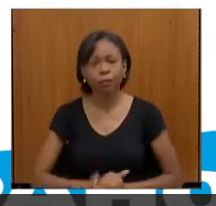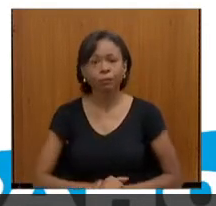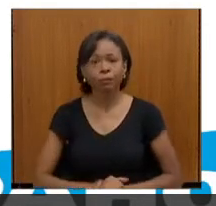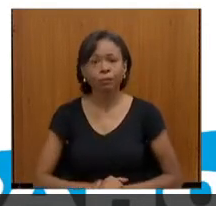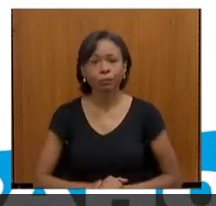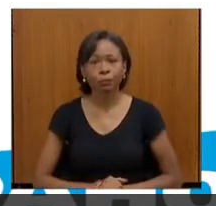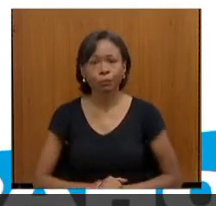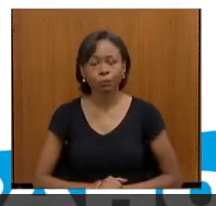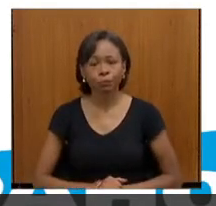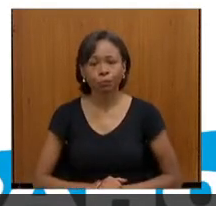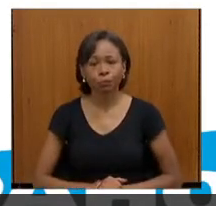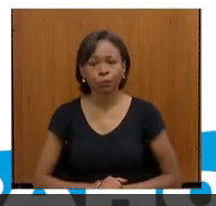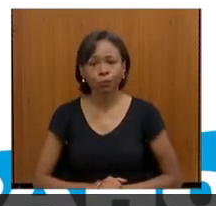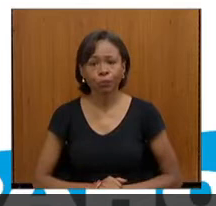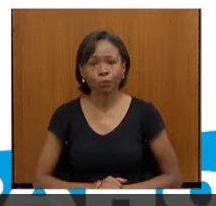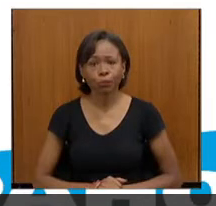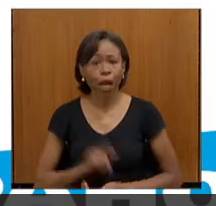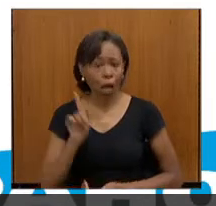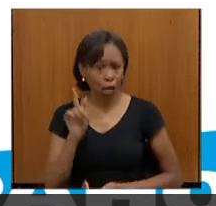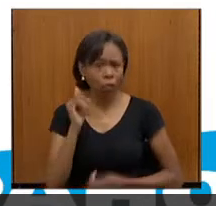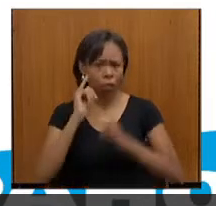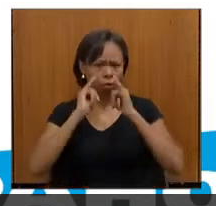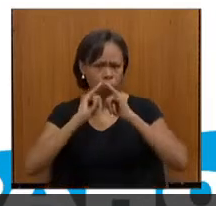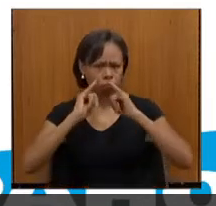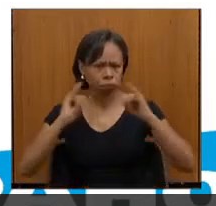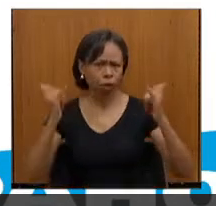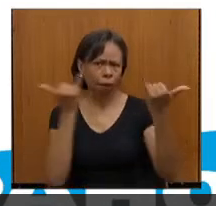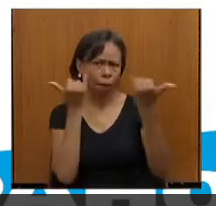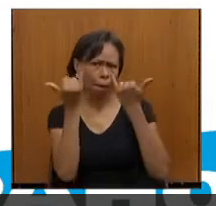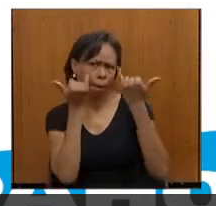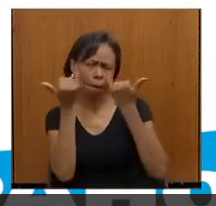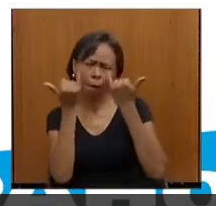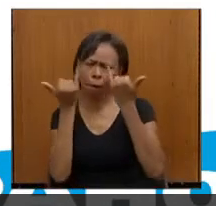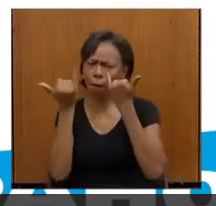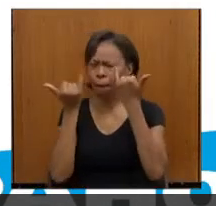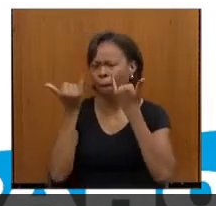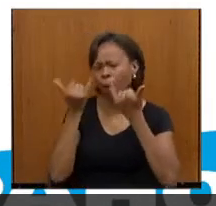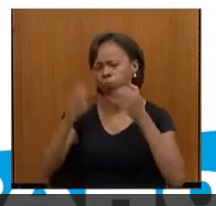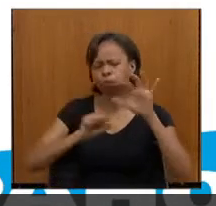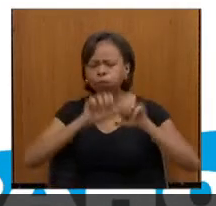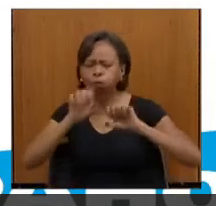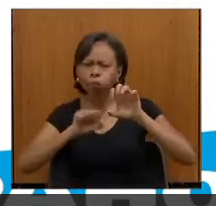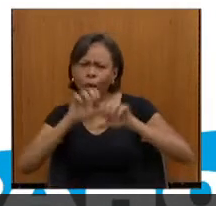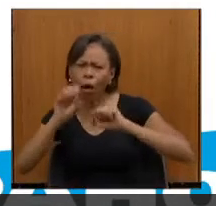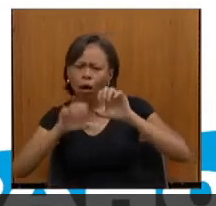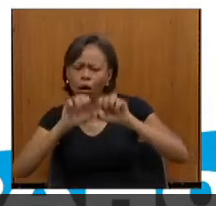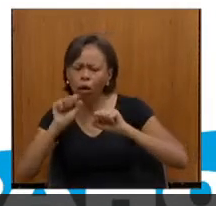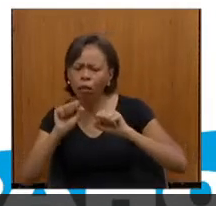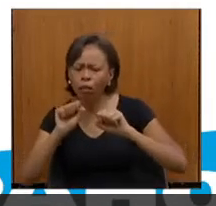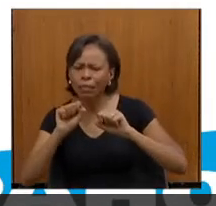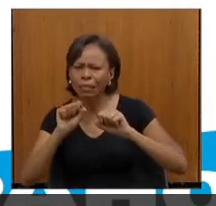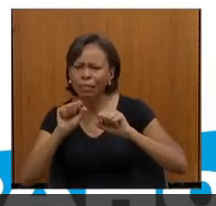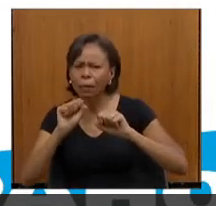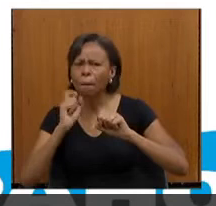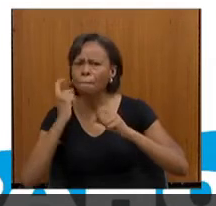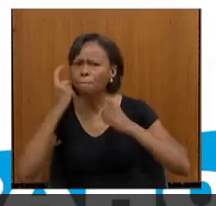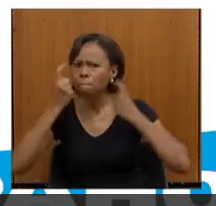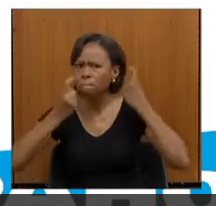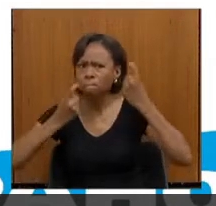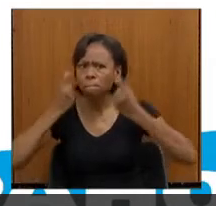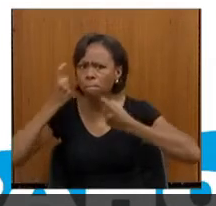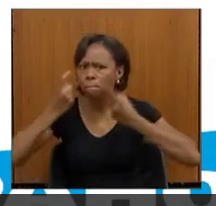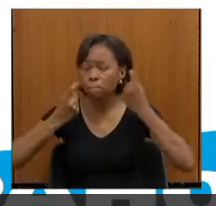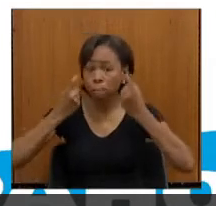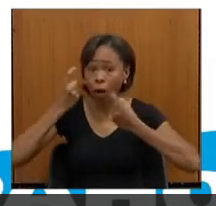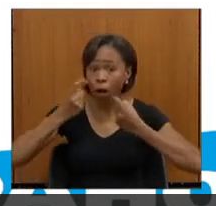de informações e evidências, nós acompanhávamos as notícias, muito preocupantes em todas as